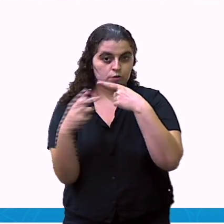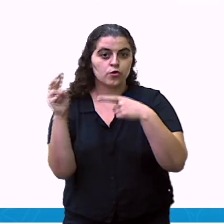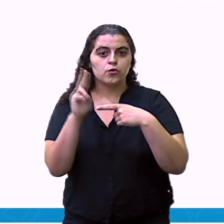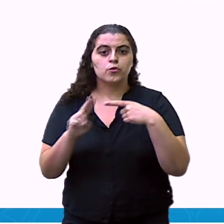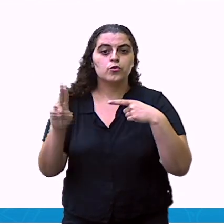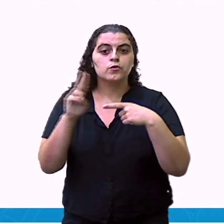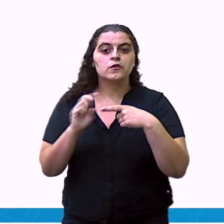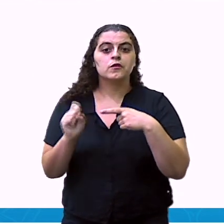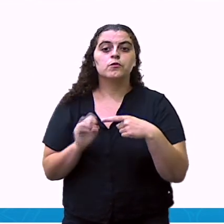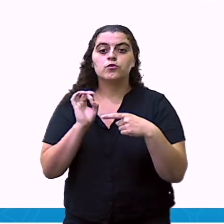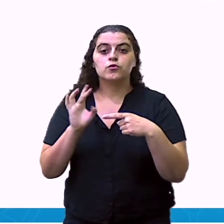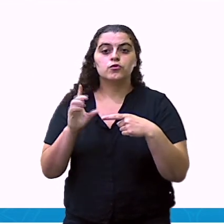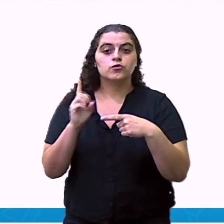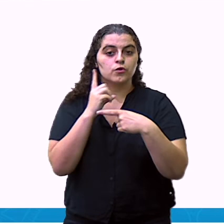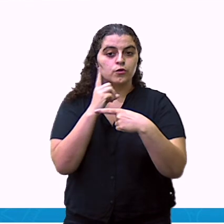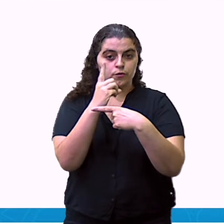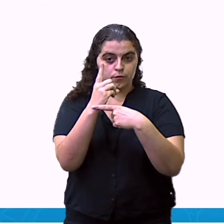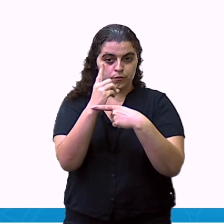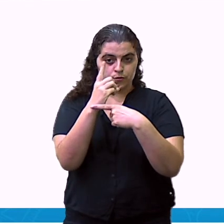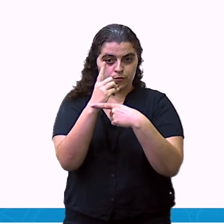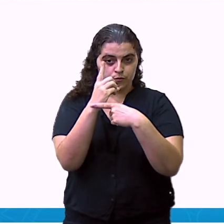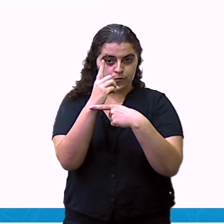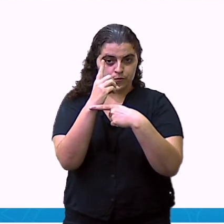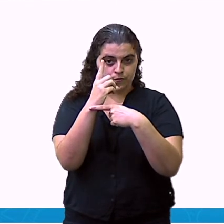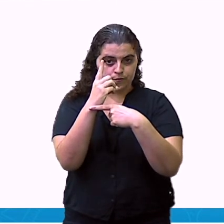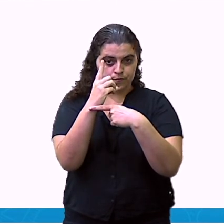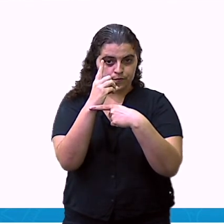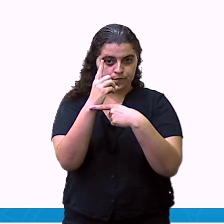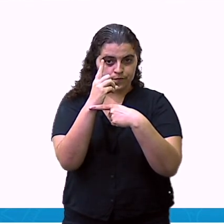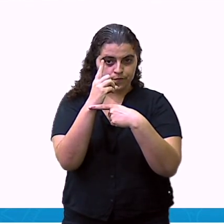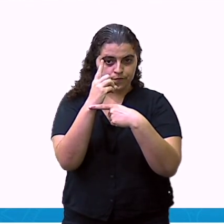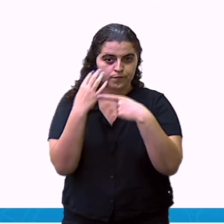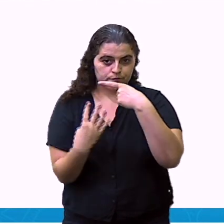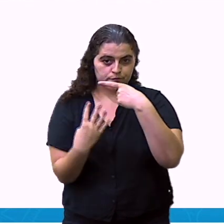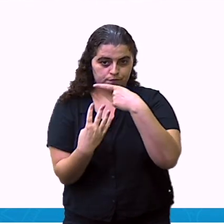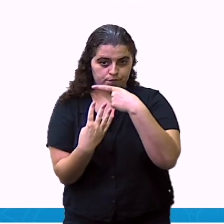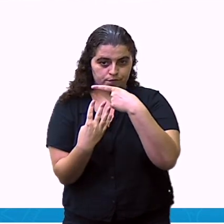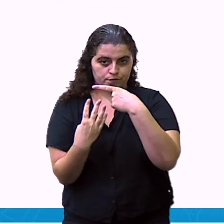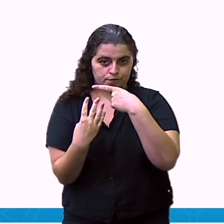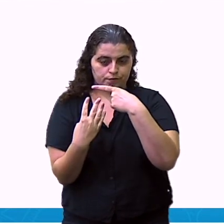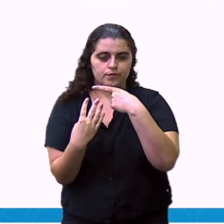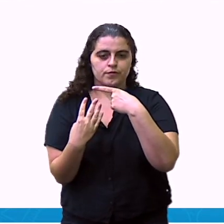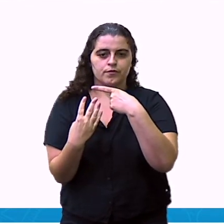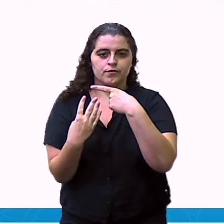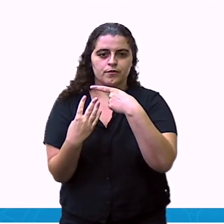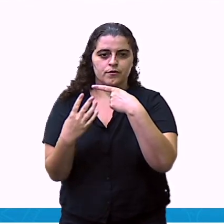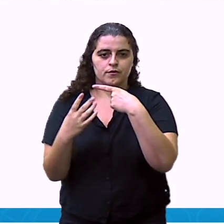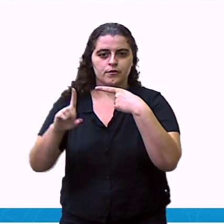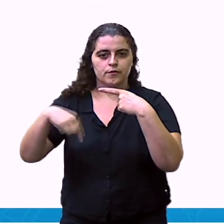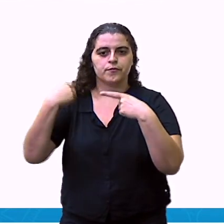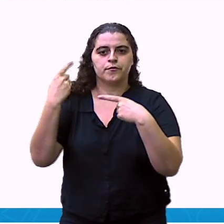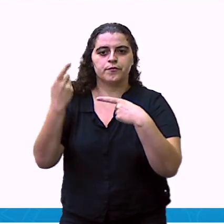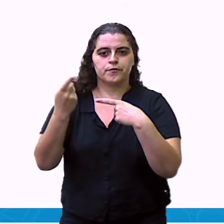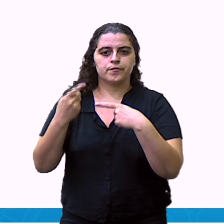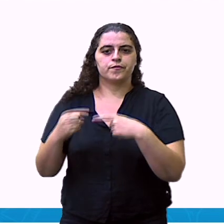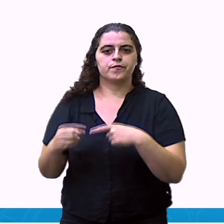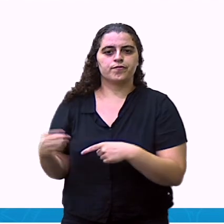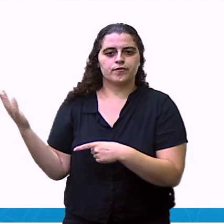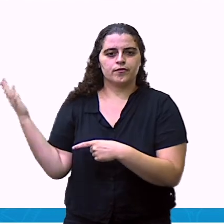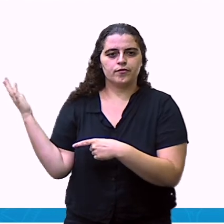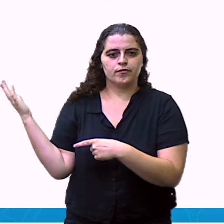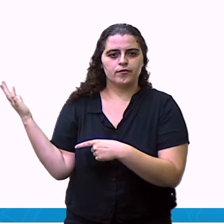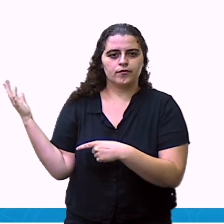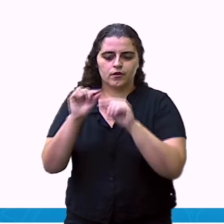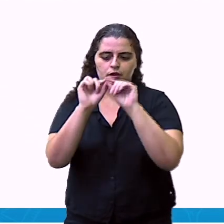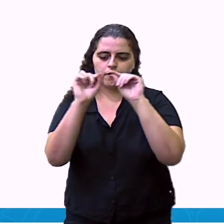também utilizamos somente uma parte. A leitura é 1/4. Agora vamos olhar